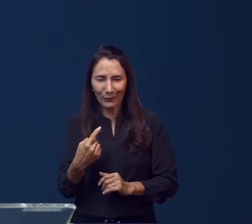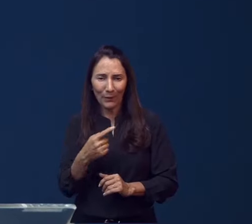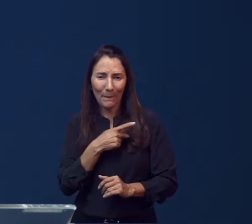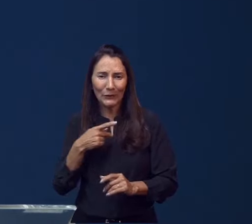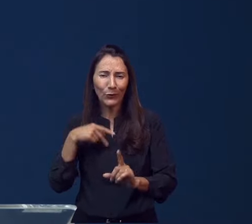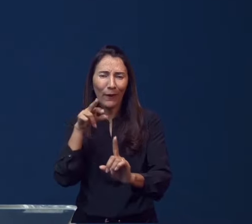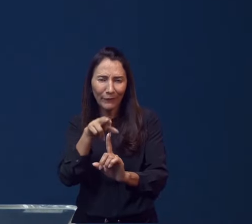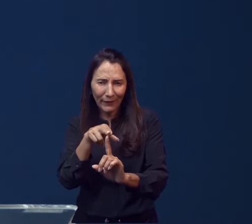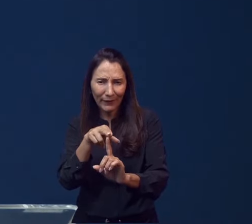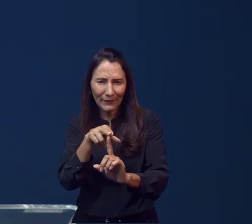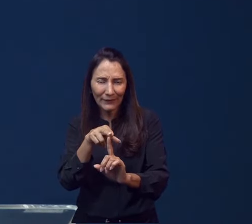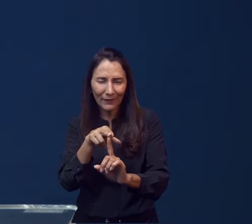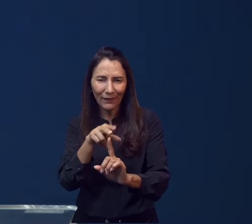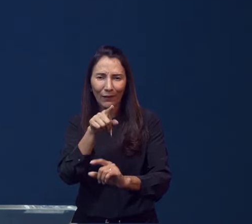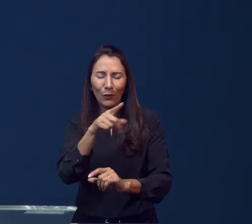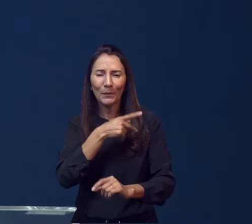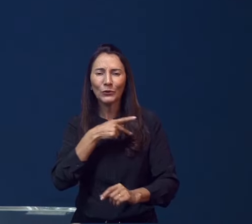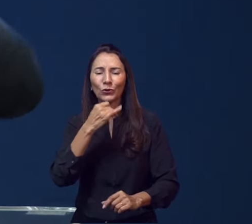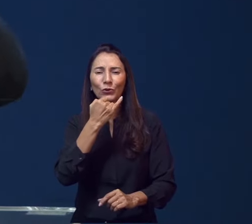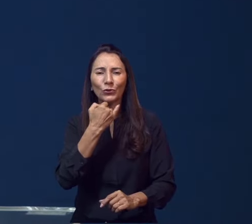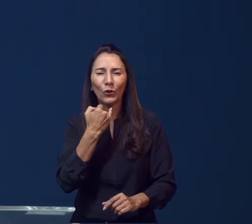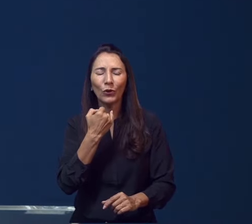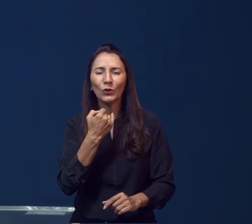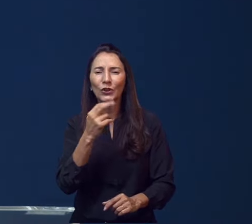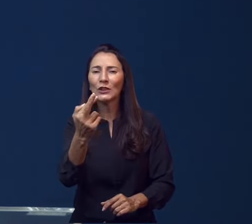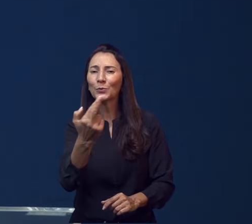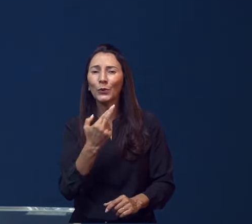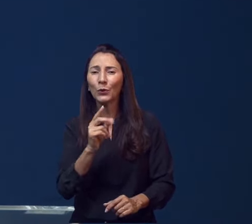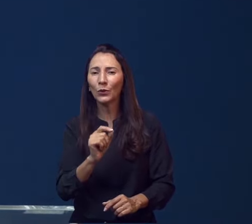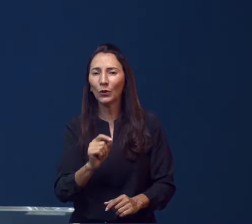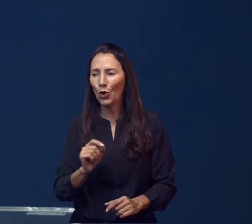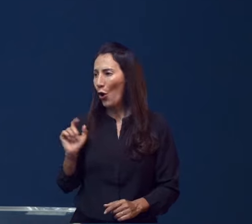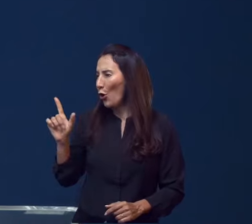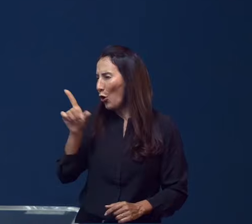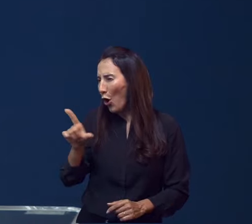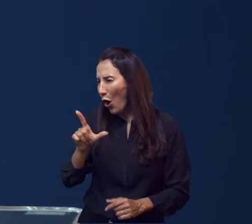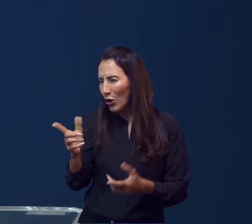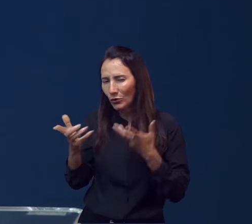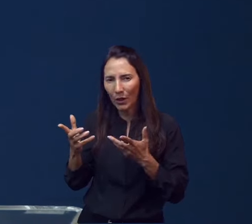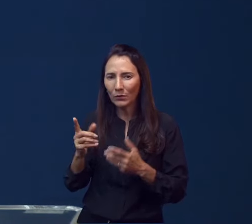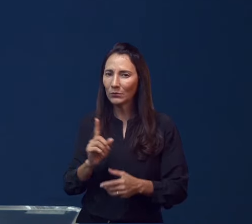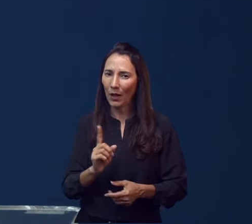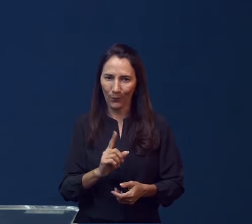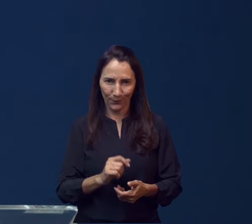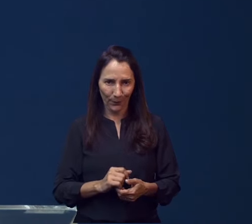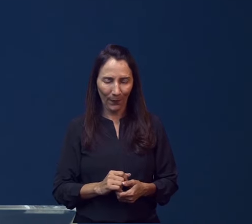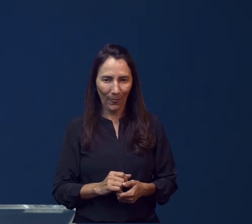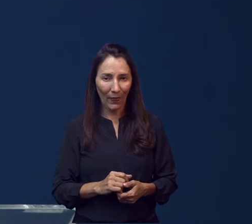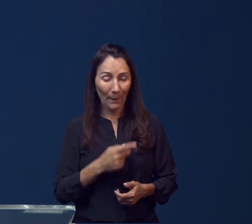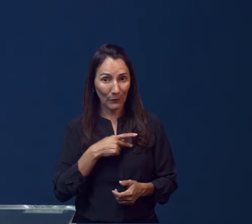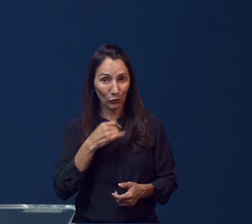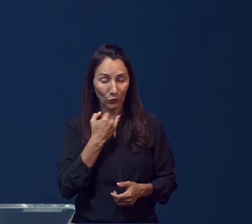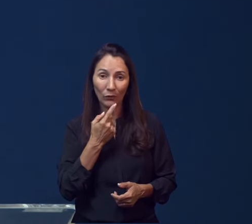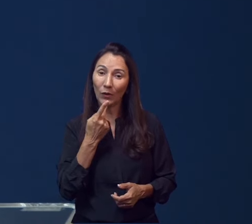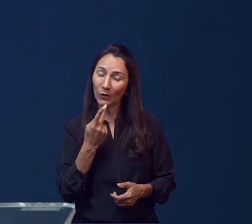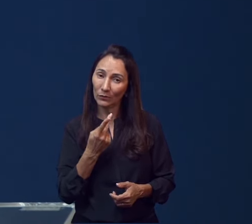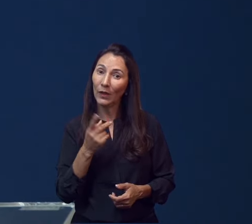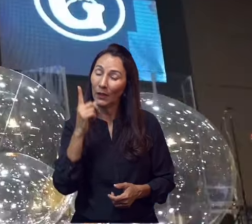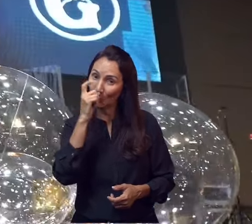mais esqueci a primeira frase que ele falou ele não falou assim lógico que eu quero ele falou assim é muito